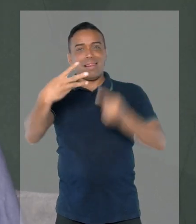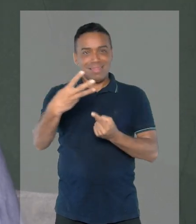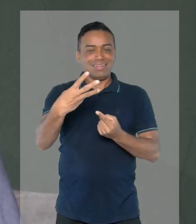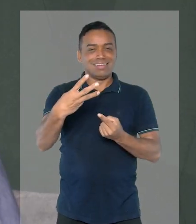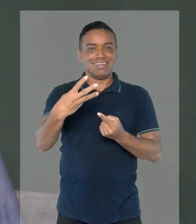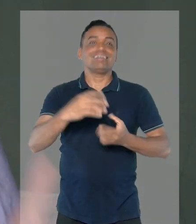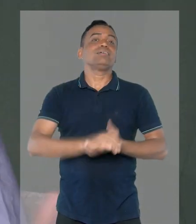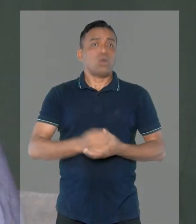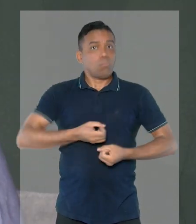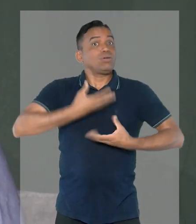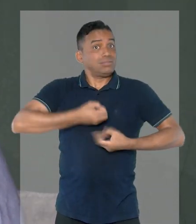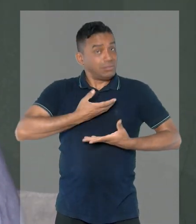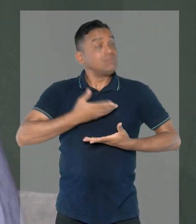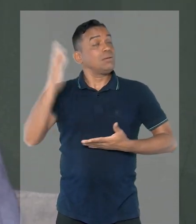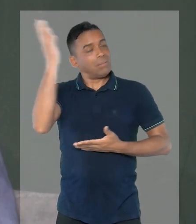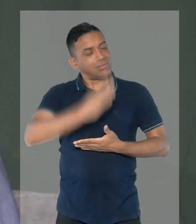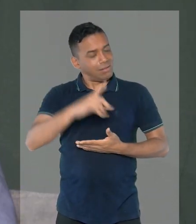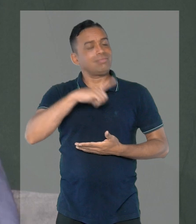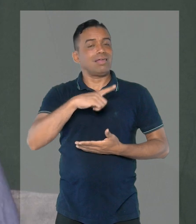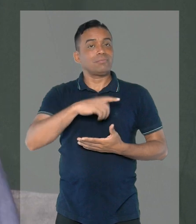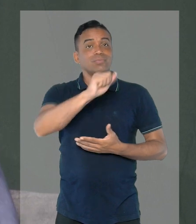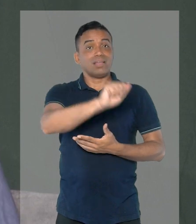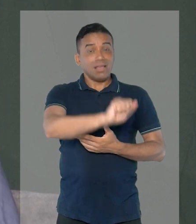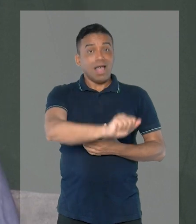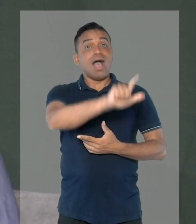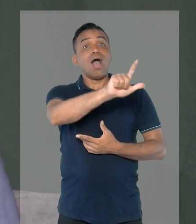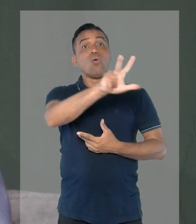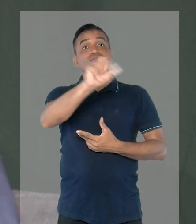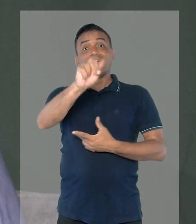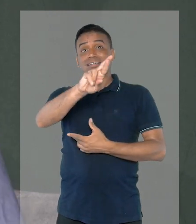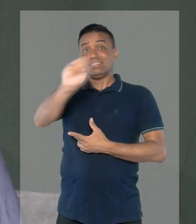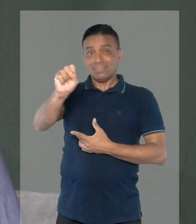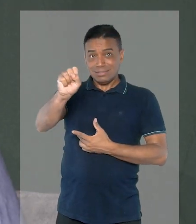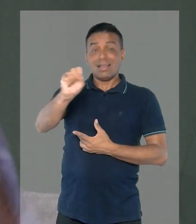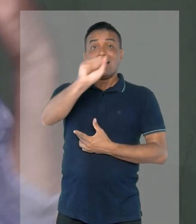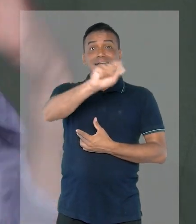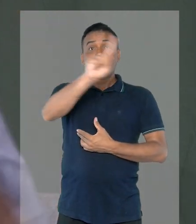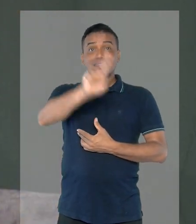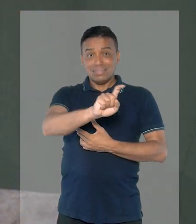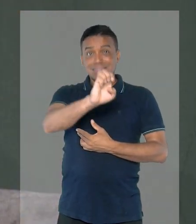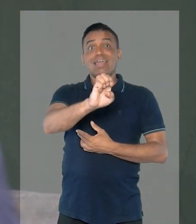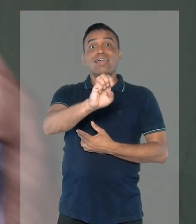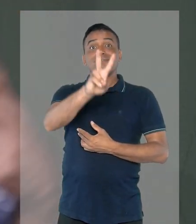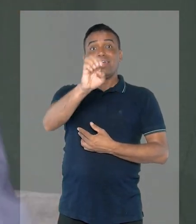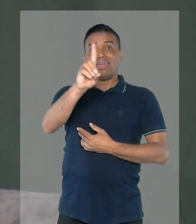poesia brasileira isso tem largo fôlego, né? Certamente o Álvares de Azevedo é um ponto incontornável disso, e era o meu gancho assim, para trazer